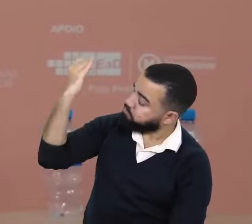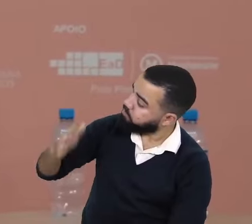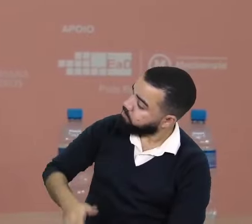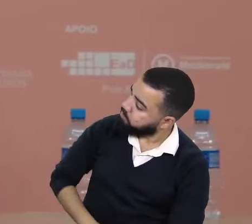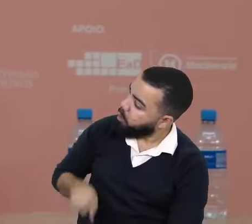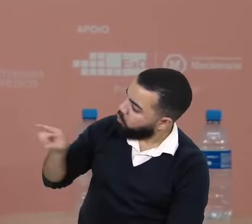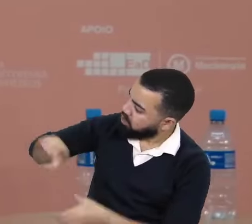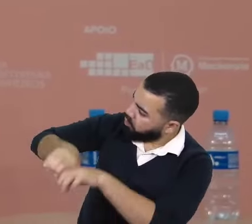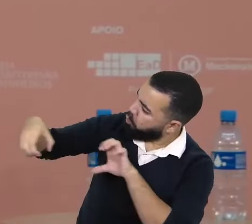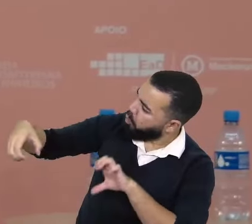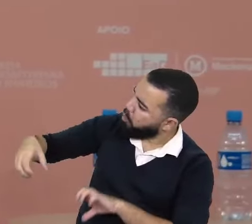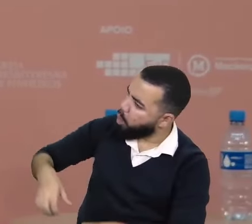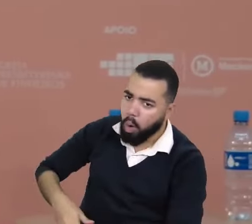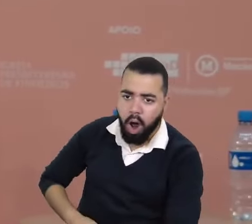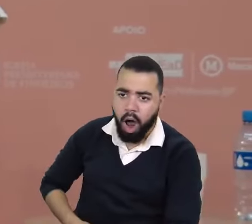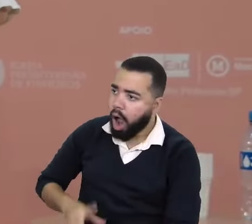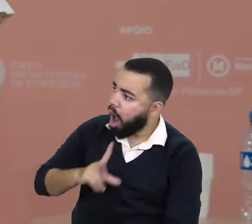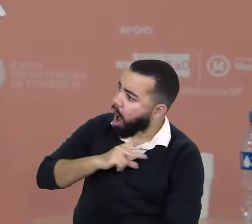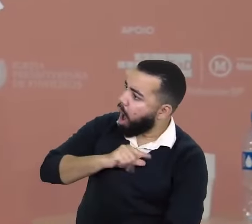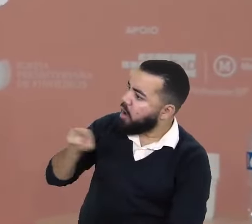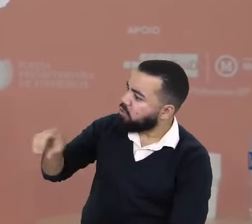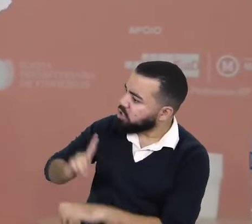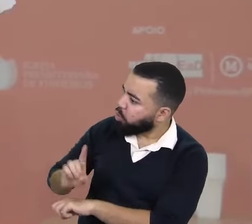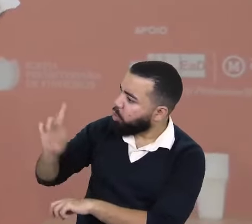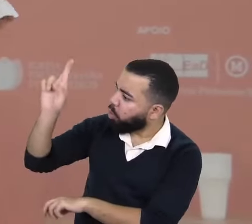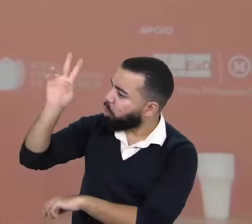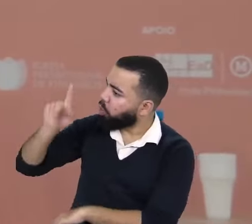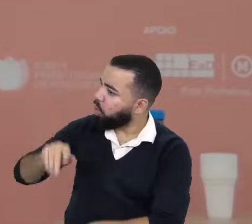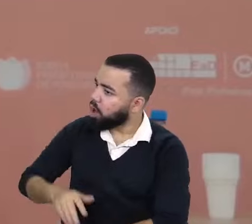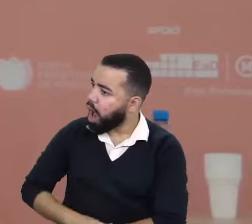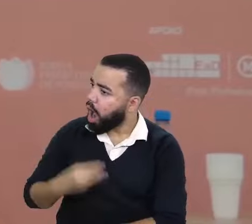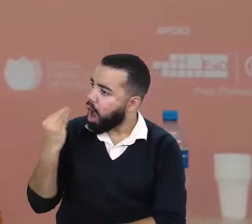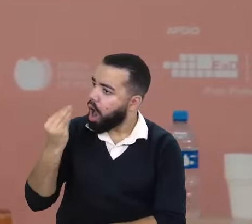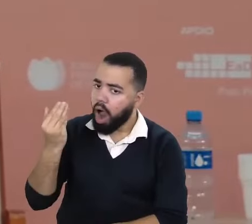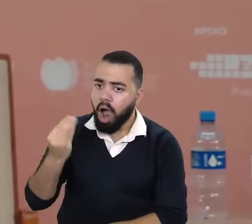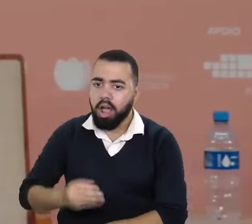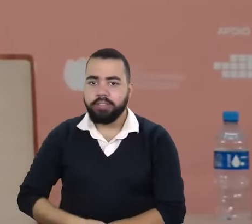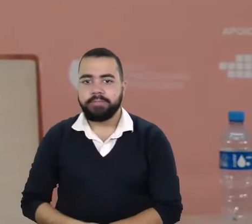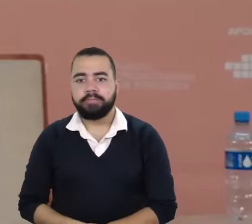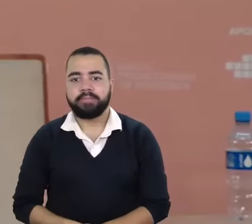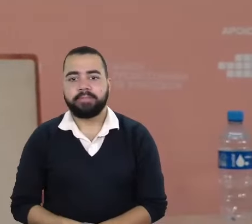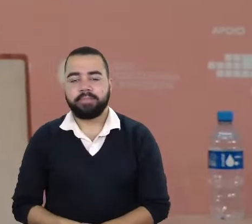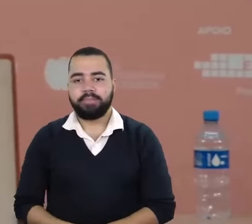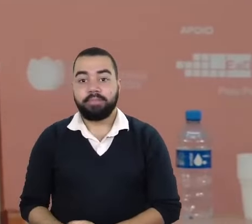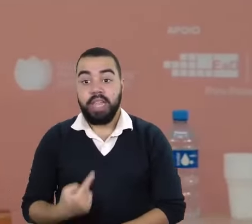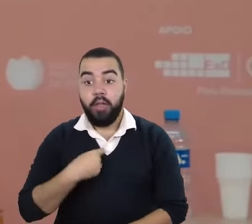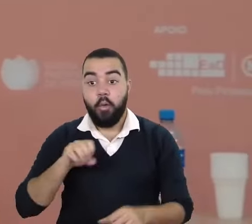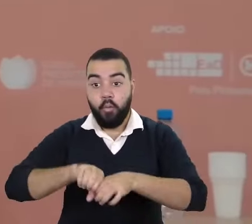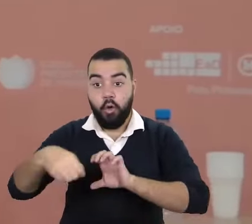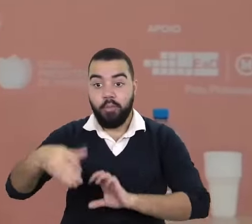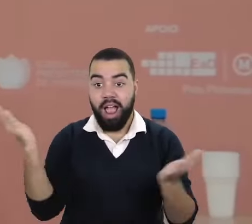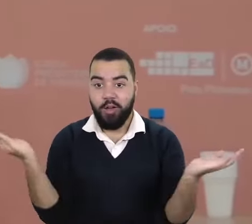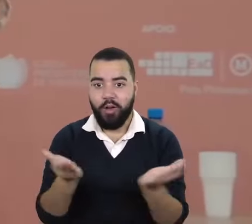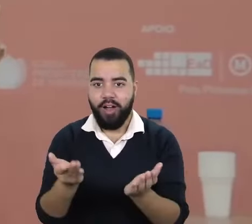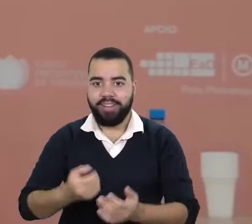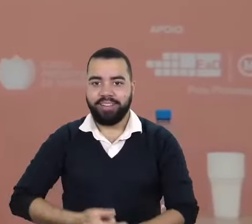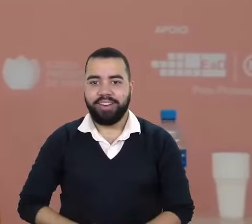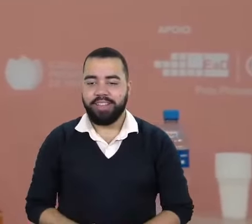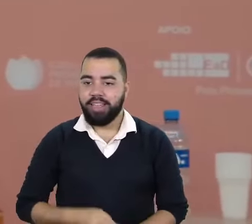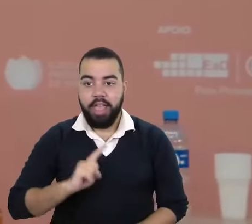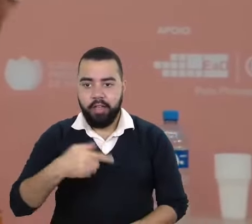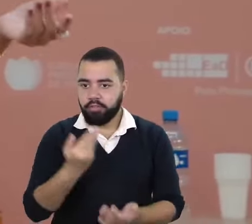se formou, Thalita é doutora. Ninguém acredita, sabe? Eu me formo agora, eu já estudei